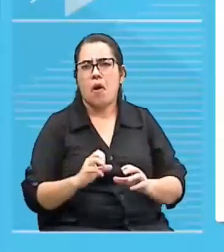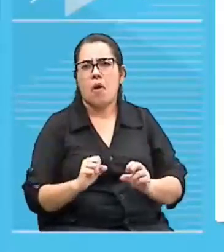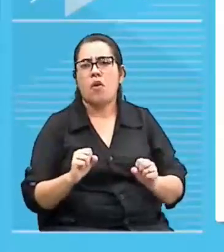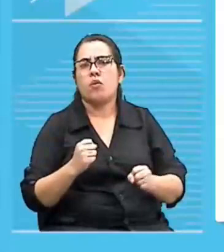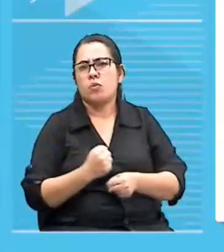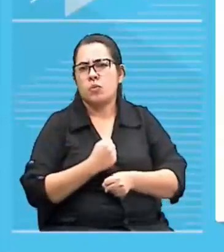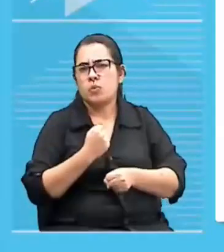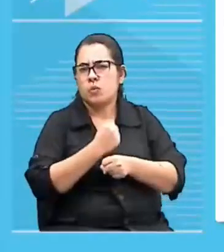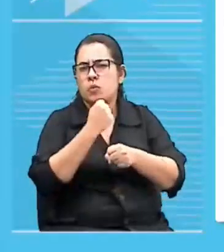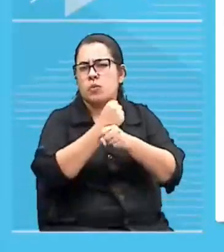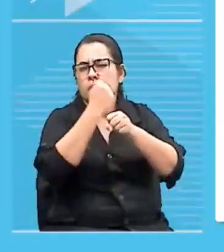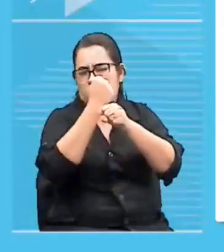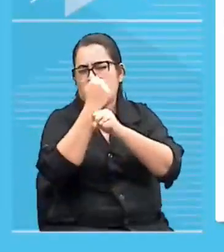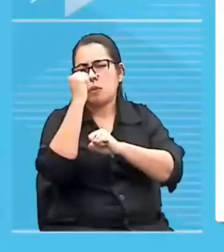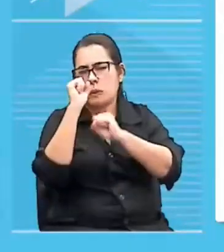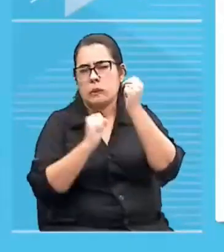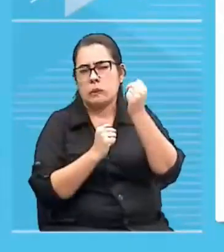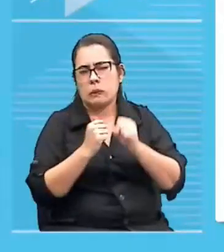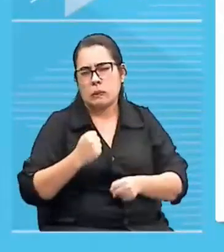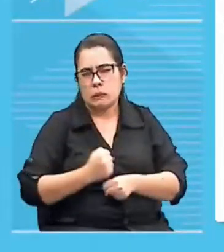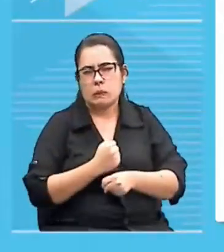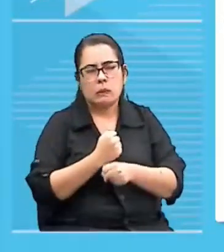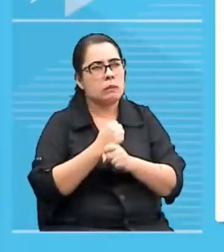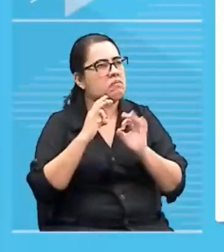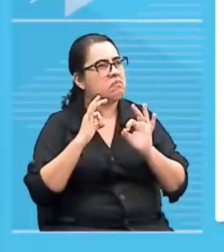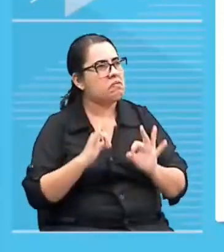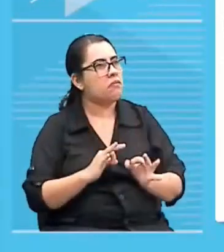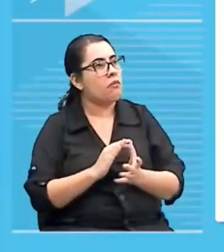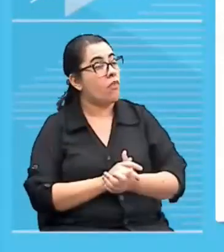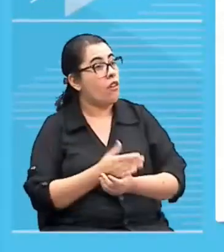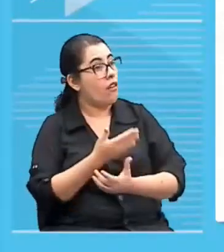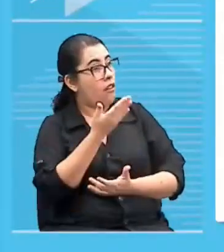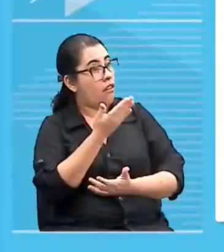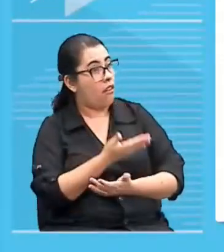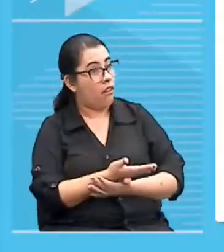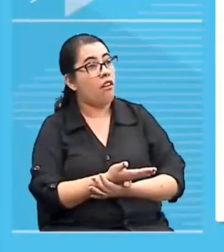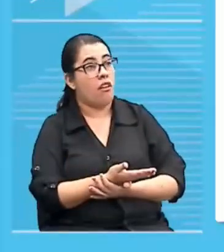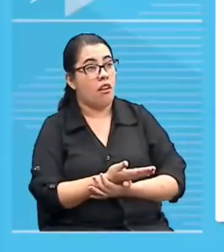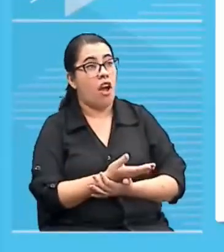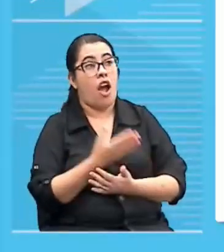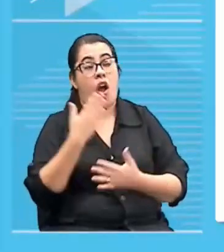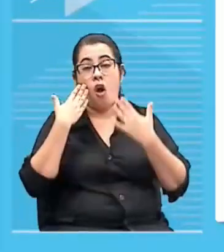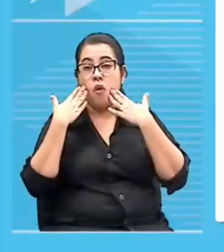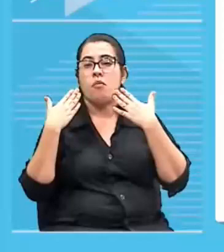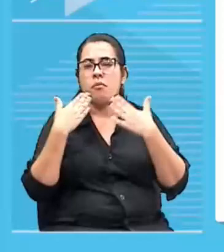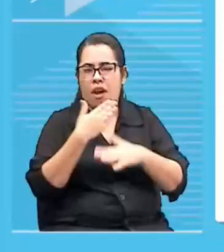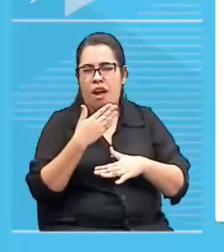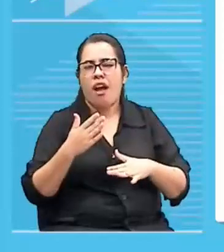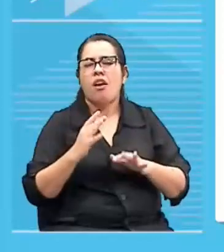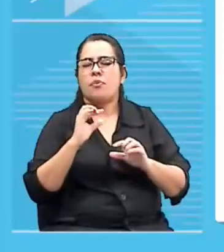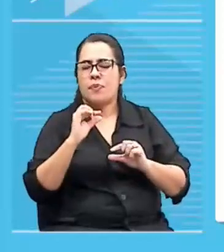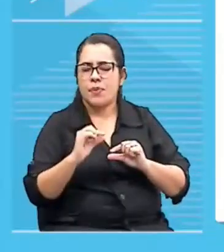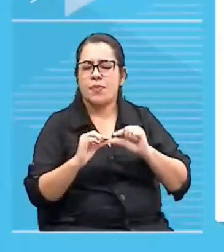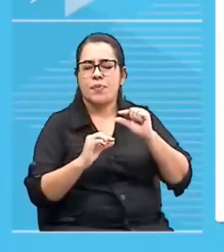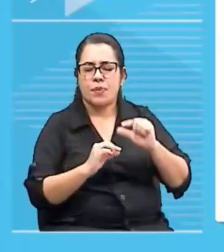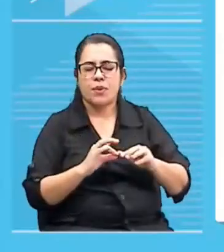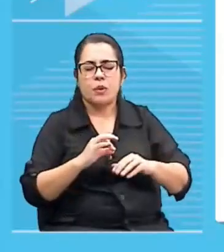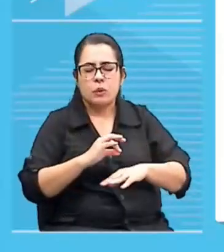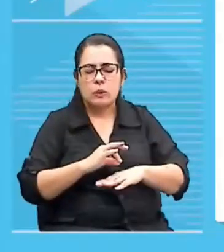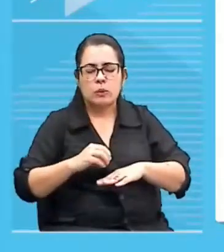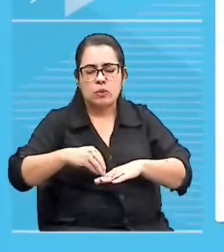para a área da construção civil, tá? E olha aqui, eu estava mostrando para vocês o passo a passo, agora eu